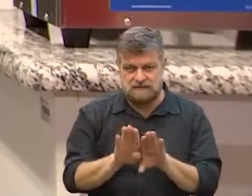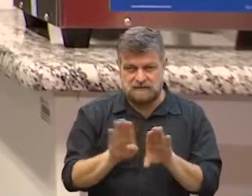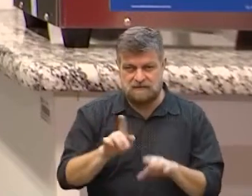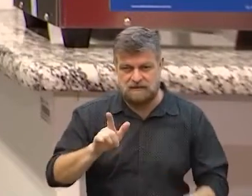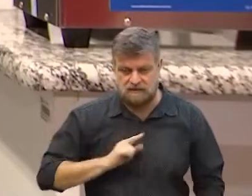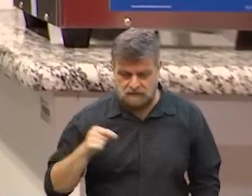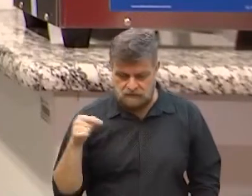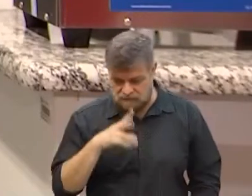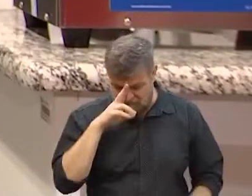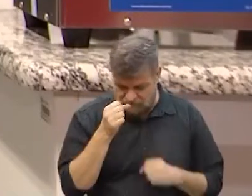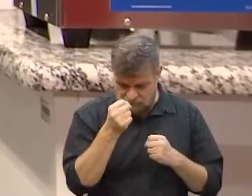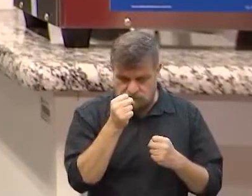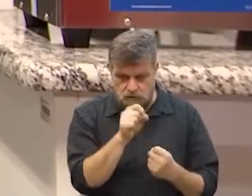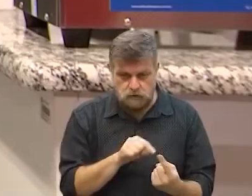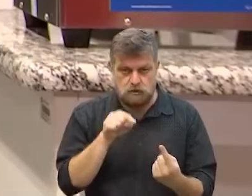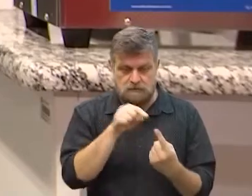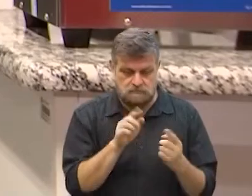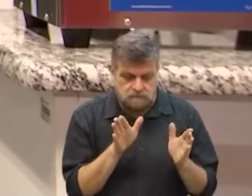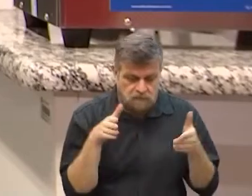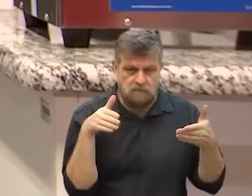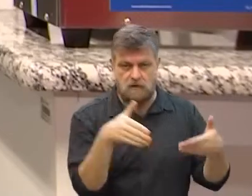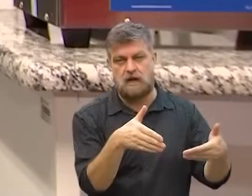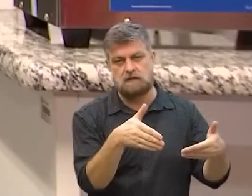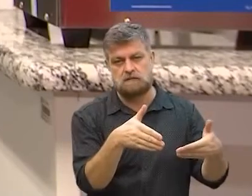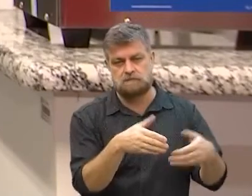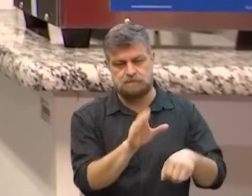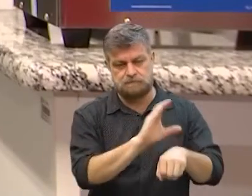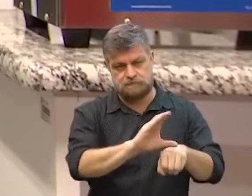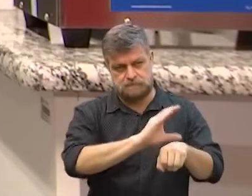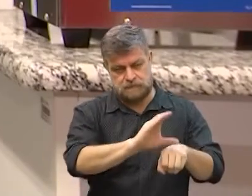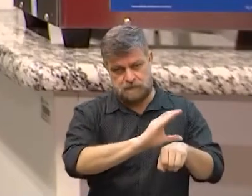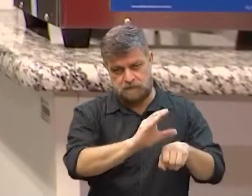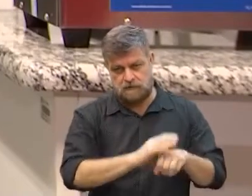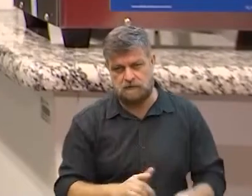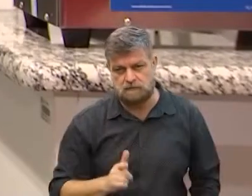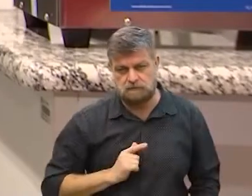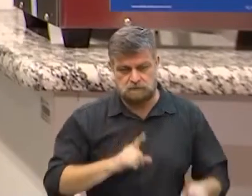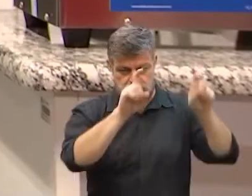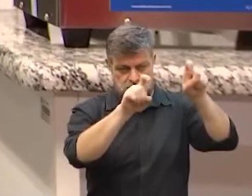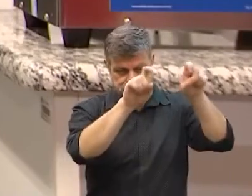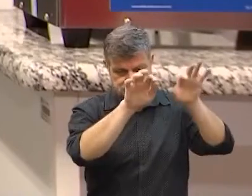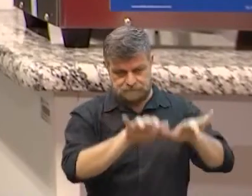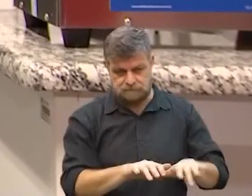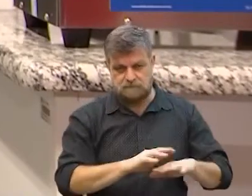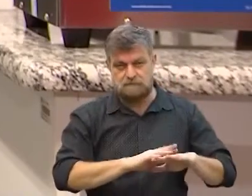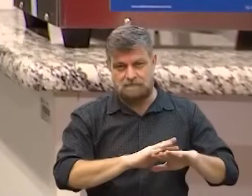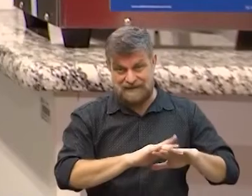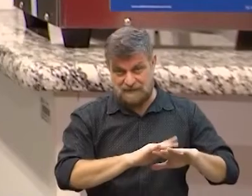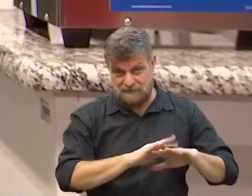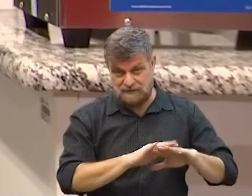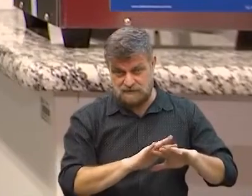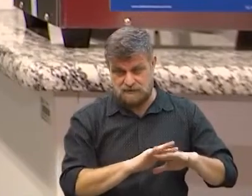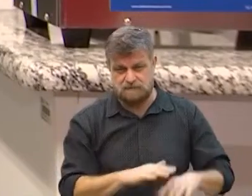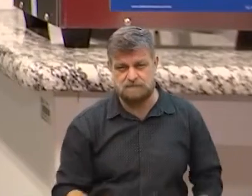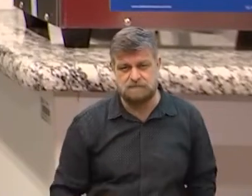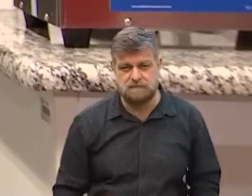à forte ênfase que vai ser dada no curso, com computação, matemática